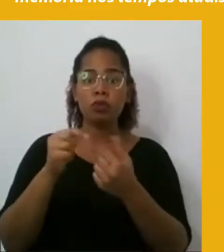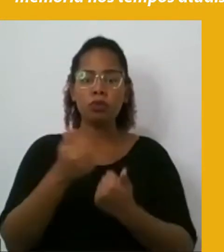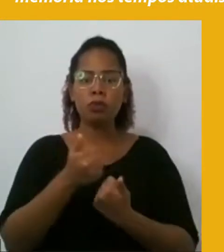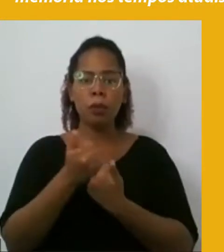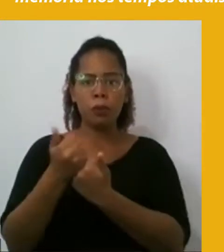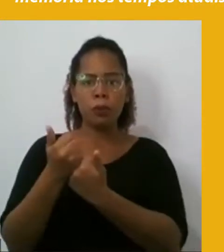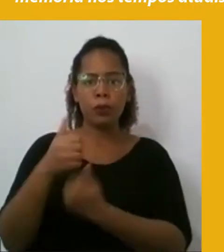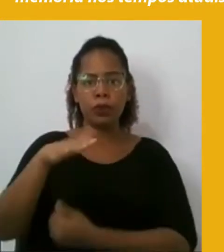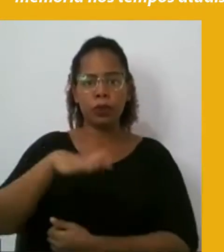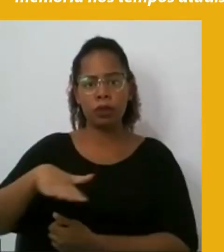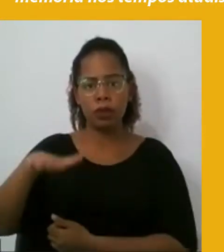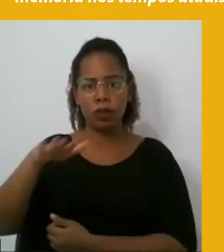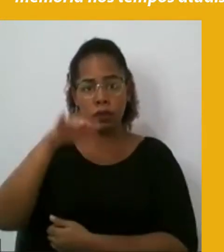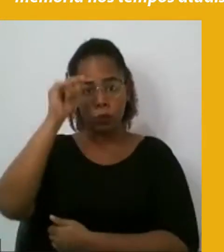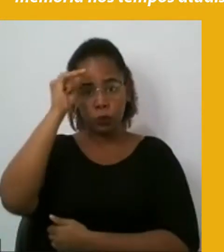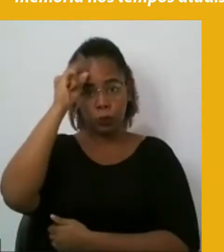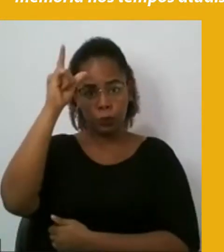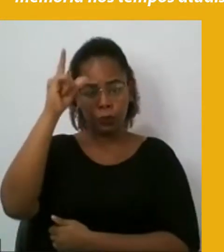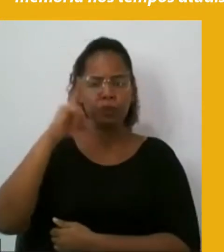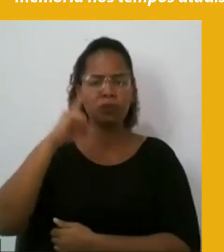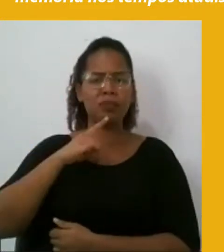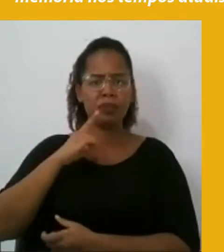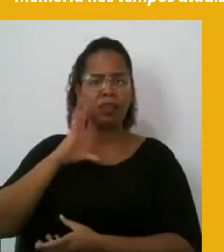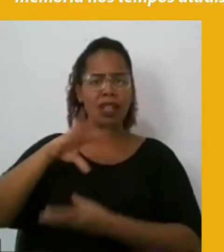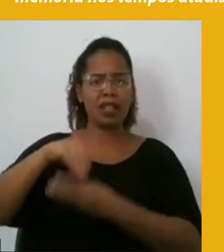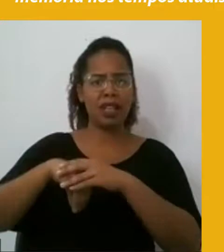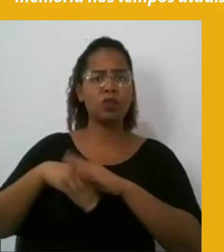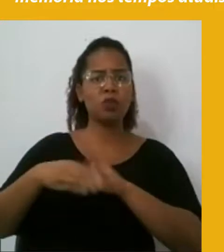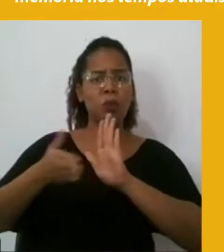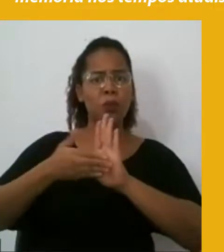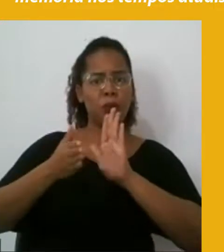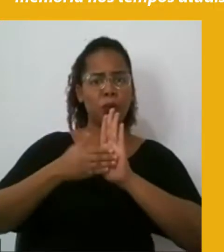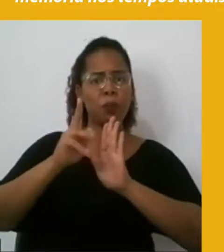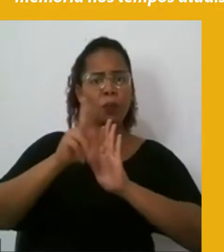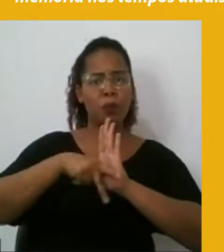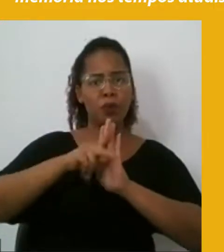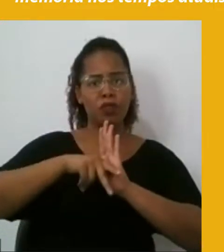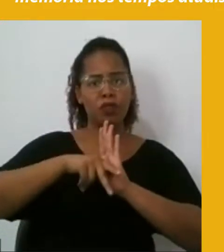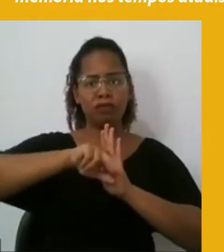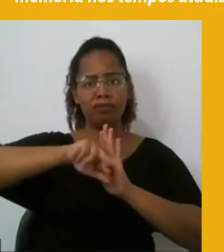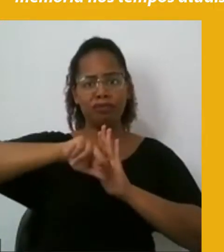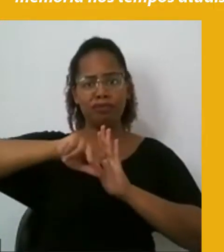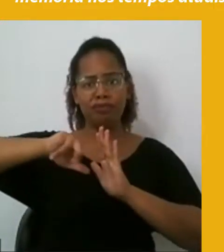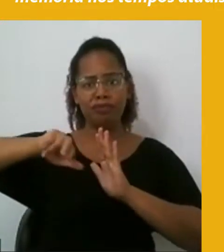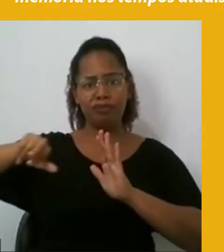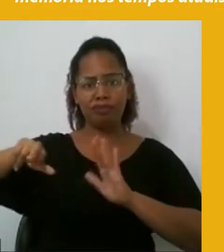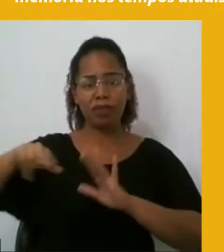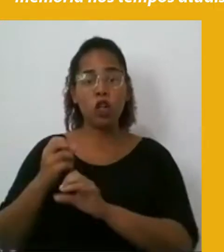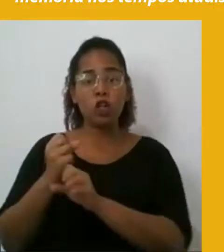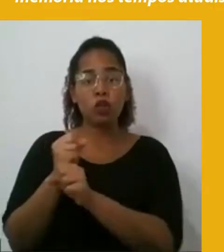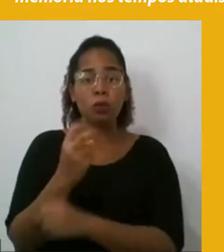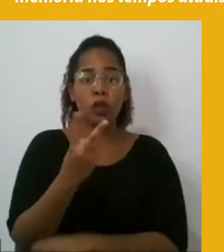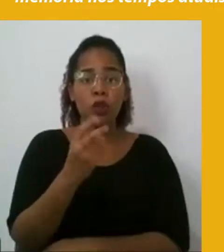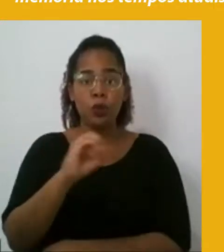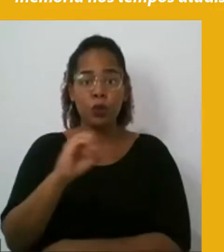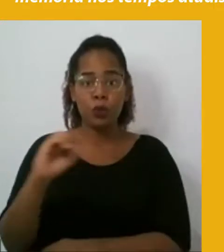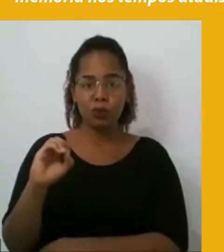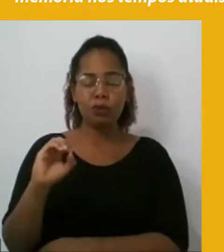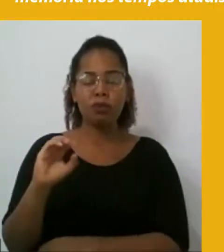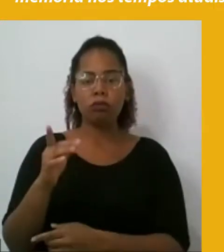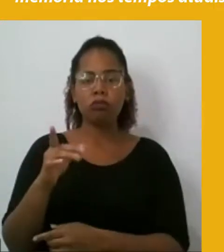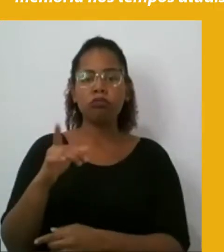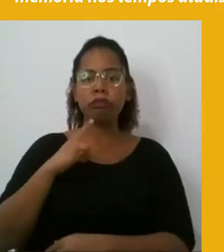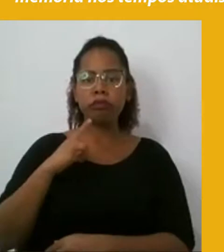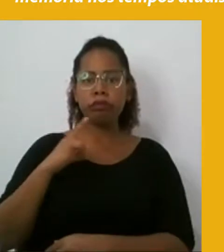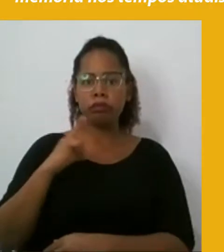são patrocinados pelo Instituto Cultural Vale em todo o país, ele ainda faz a gestão de